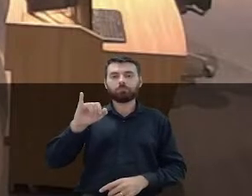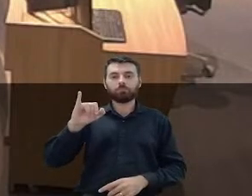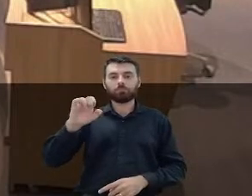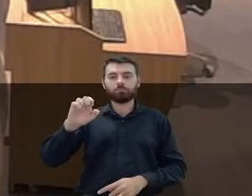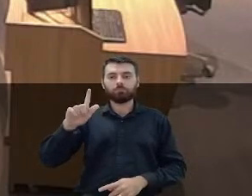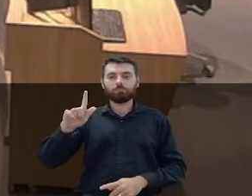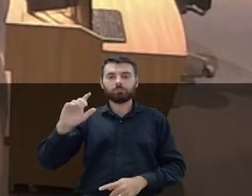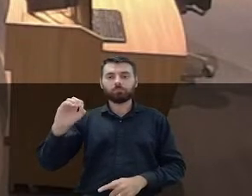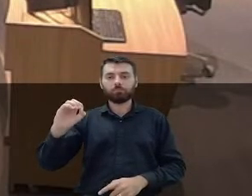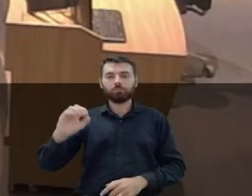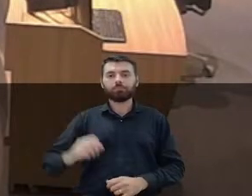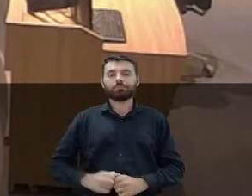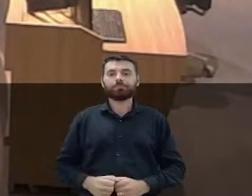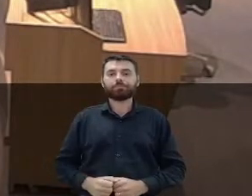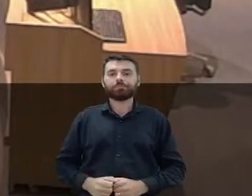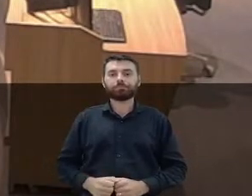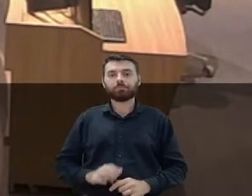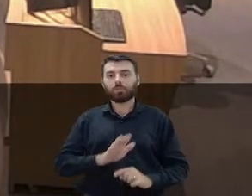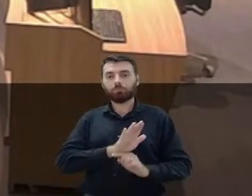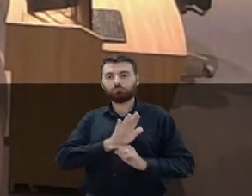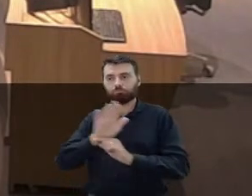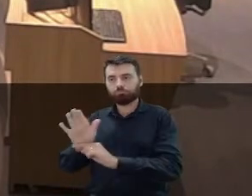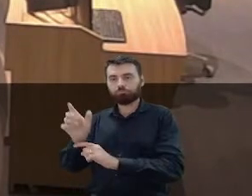Lastra, advogado dos recorrentes.